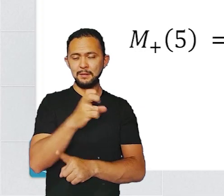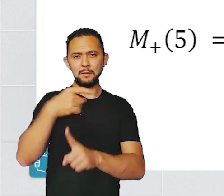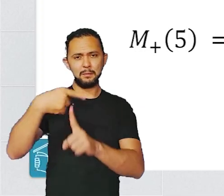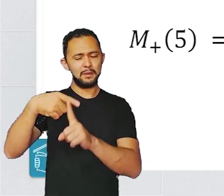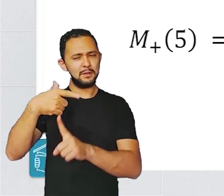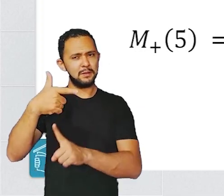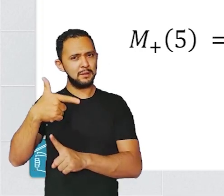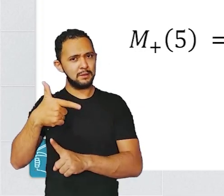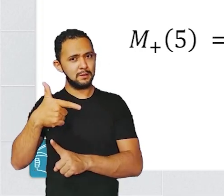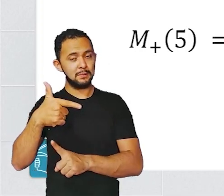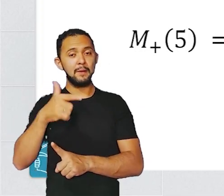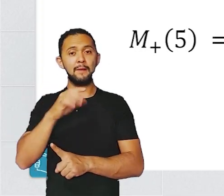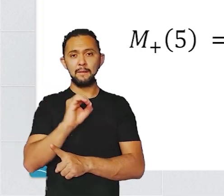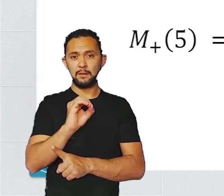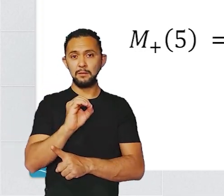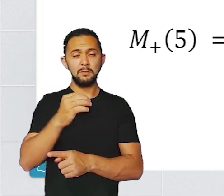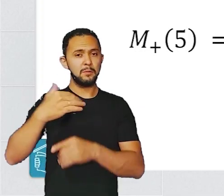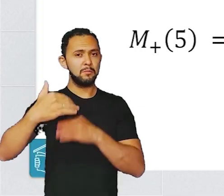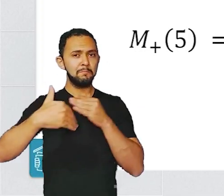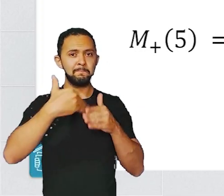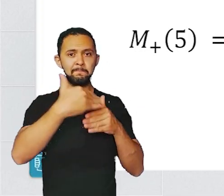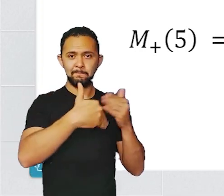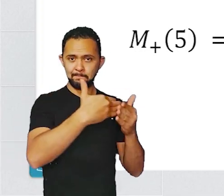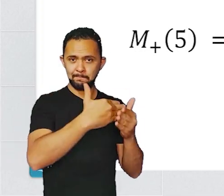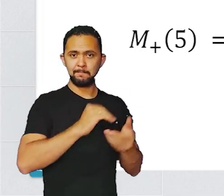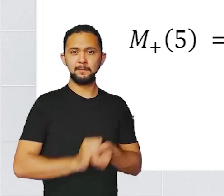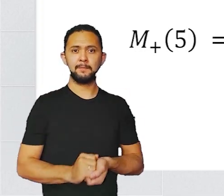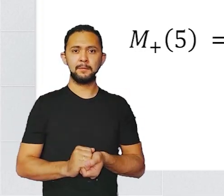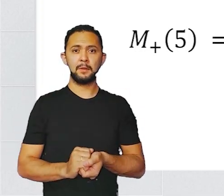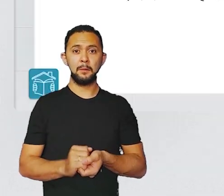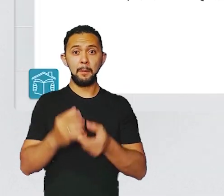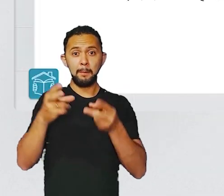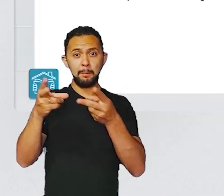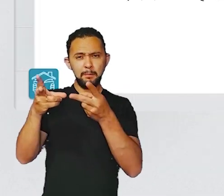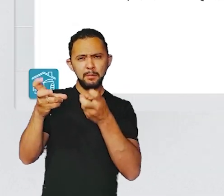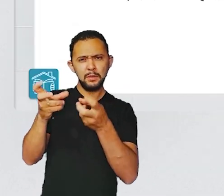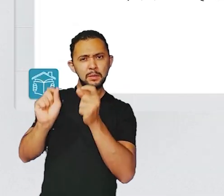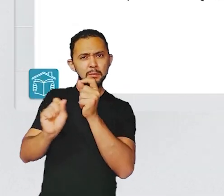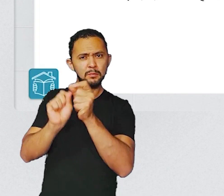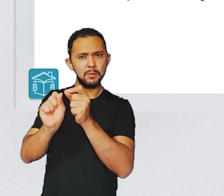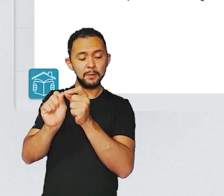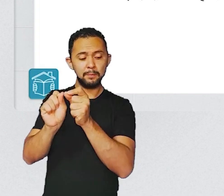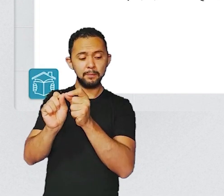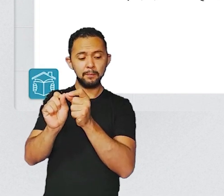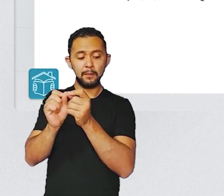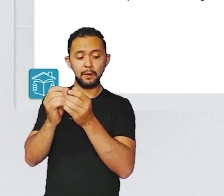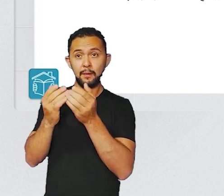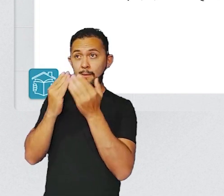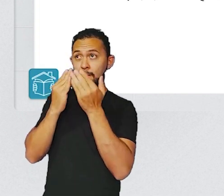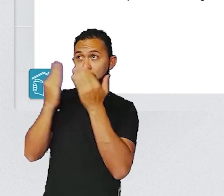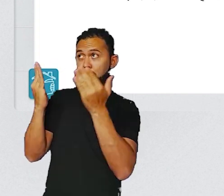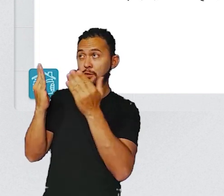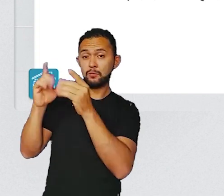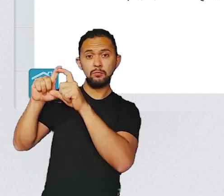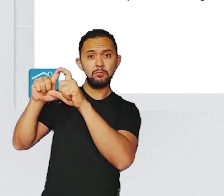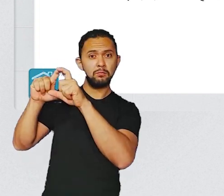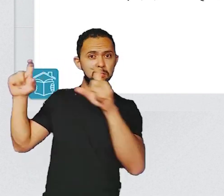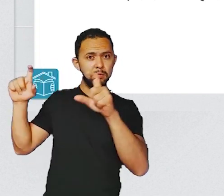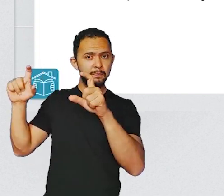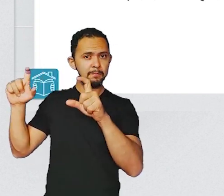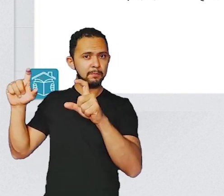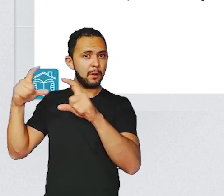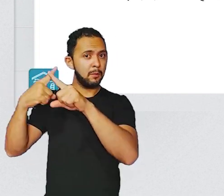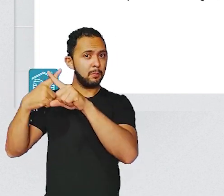5, 20 e assim em diante. Agora eu quero que vocês notem uma coisa nos múltiplos de 5.